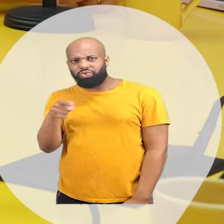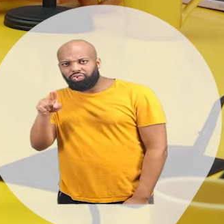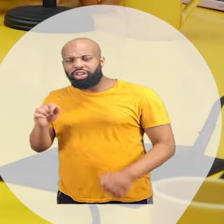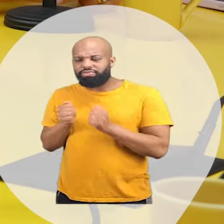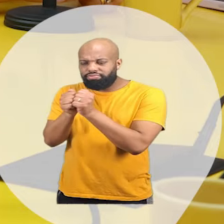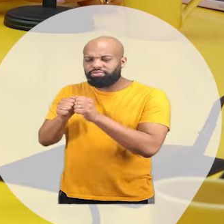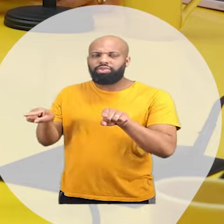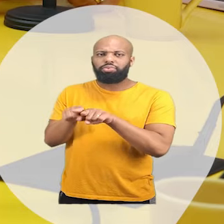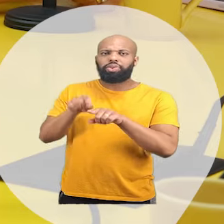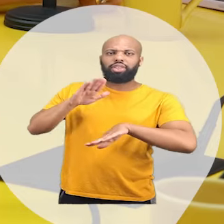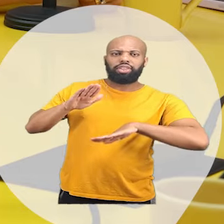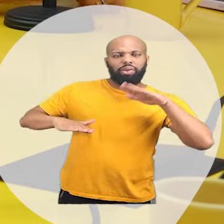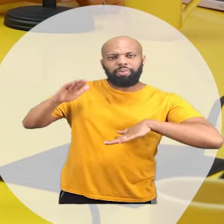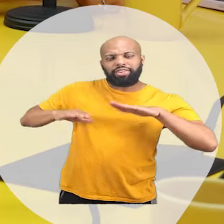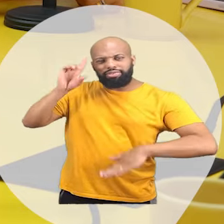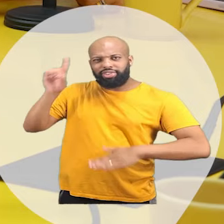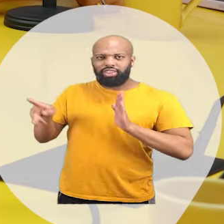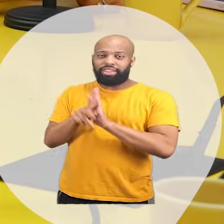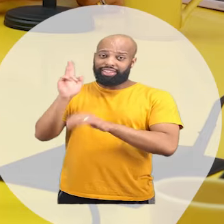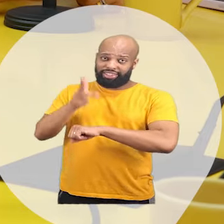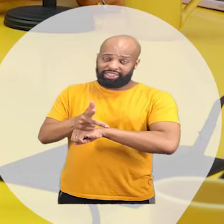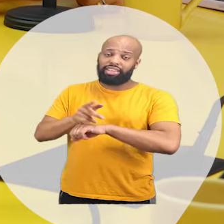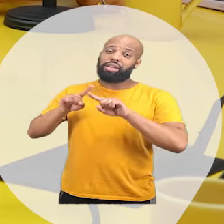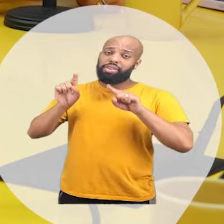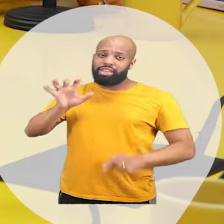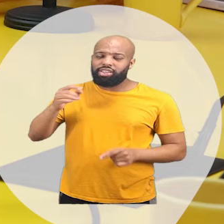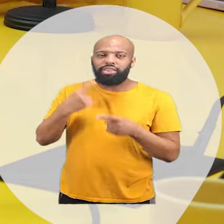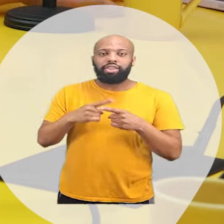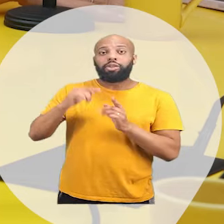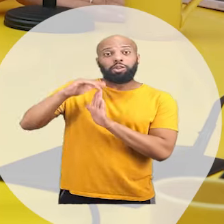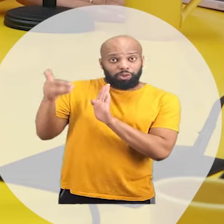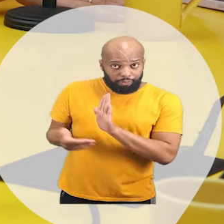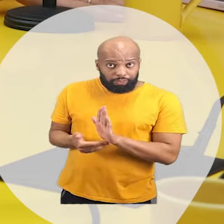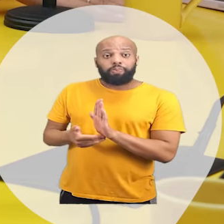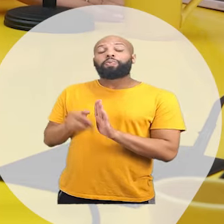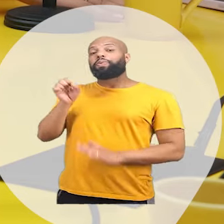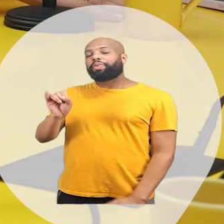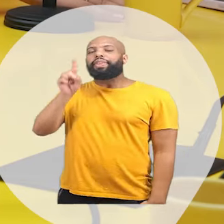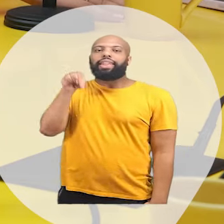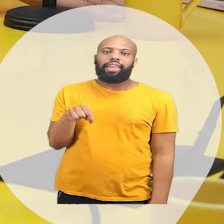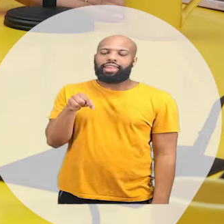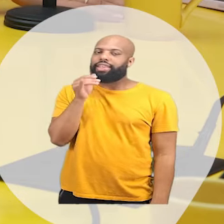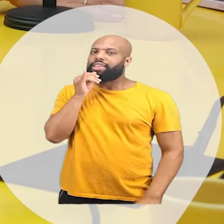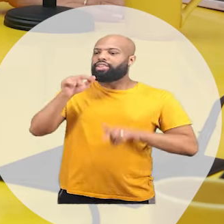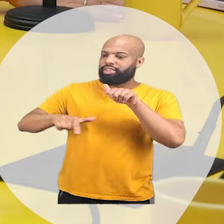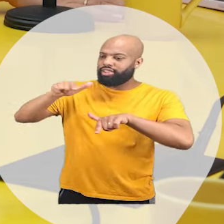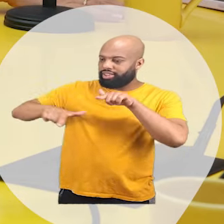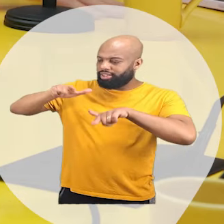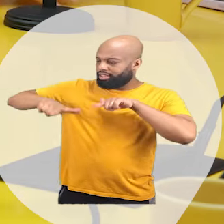depende do dia assim para gravação Mas é isso assim tudo que quando se torna